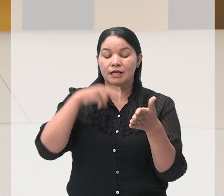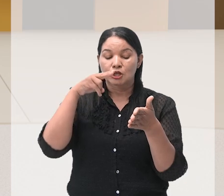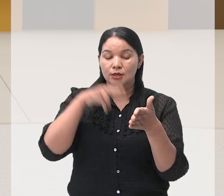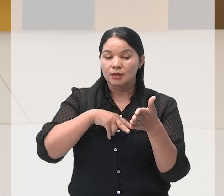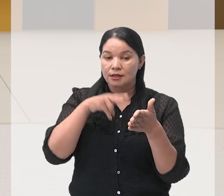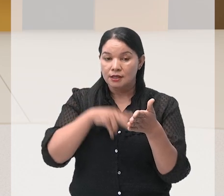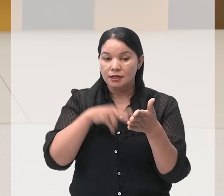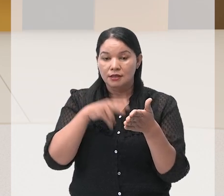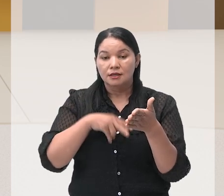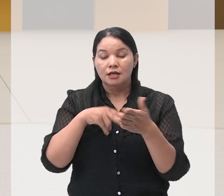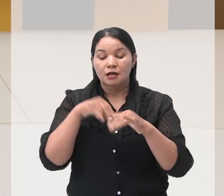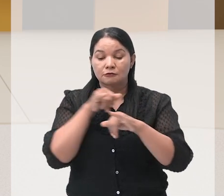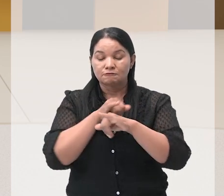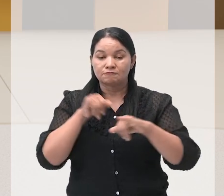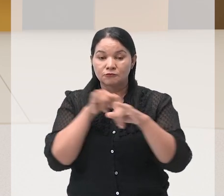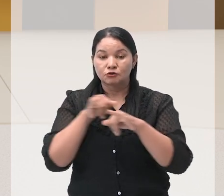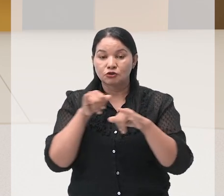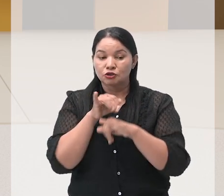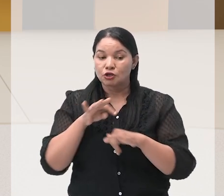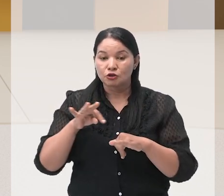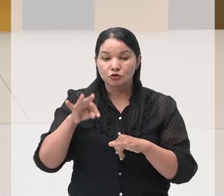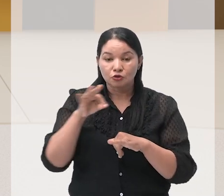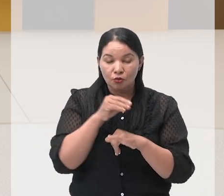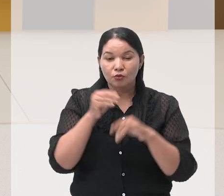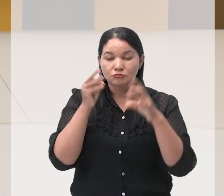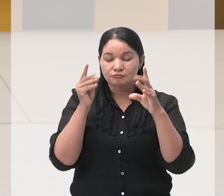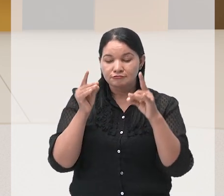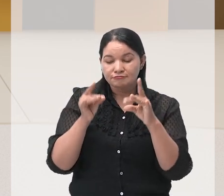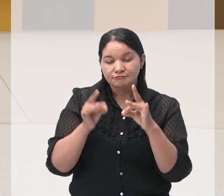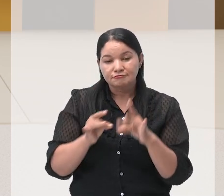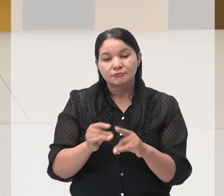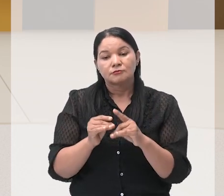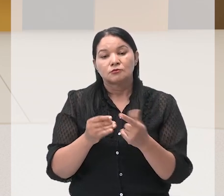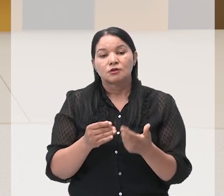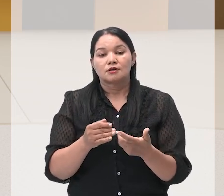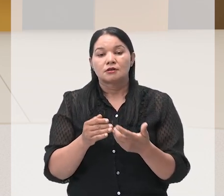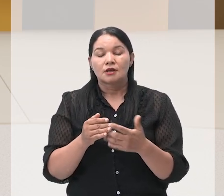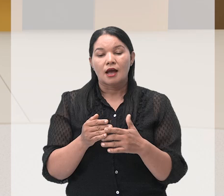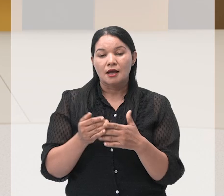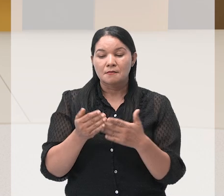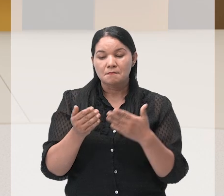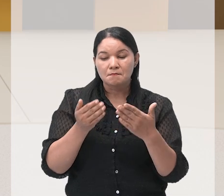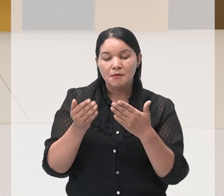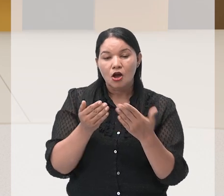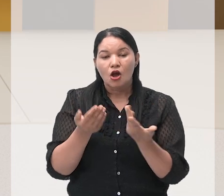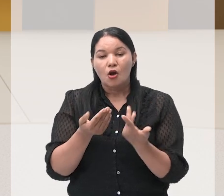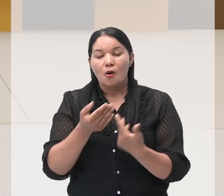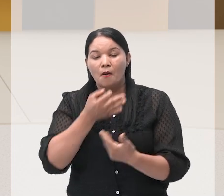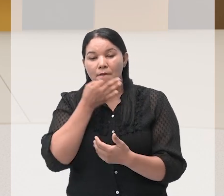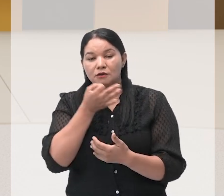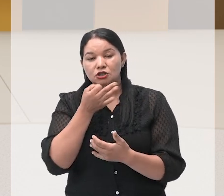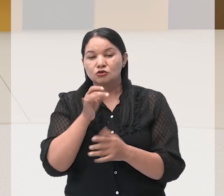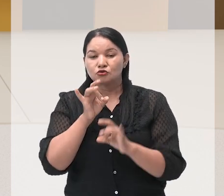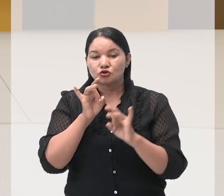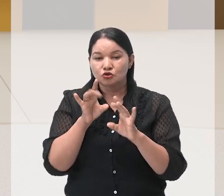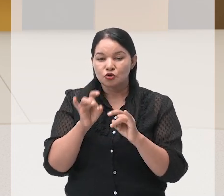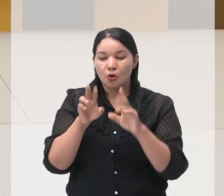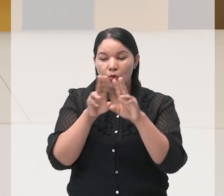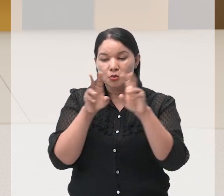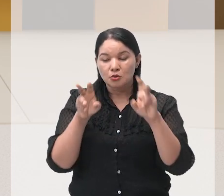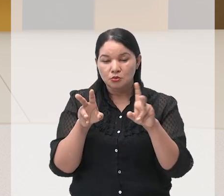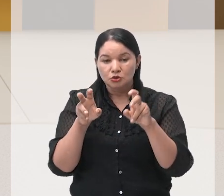opinião apenas no título ou em trechos isolados. É muito comum que alguns portais